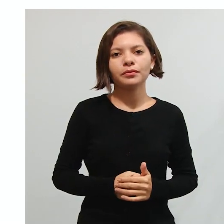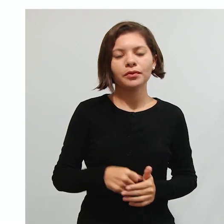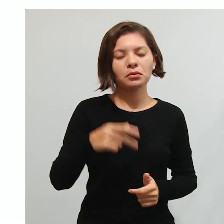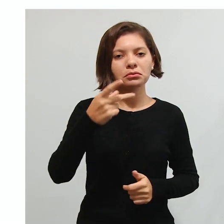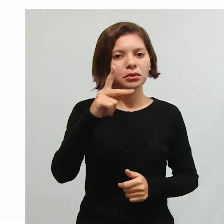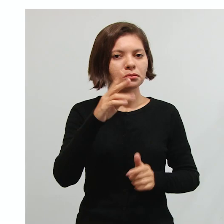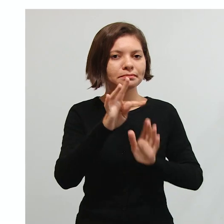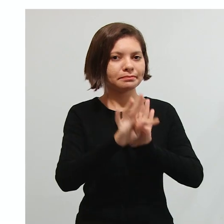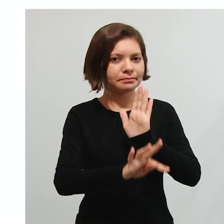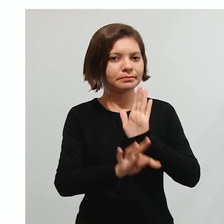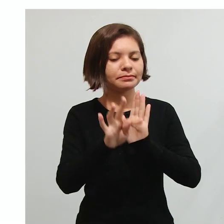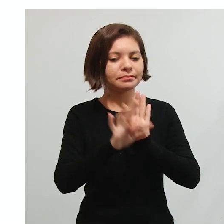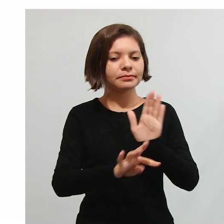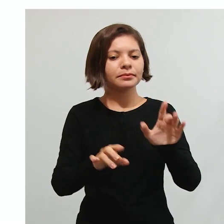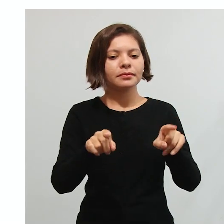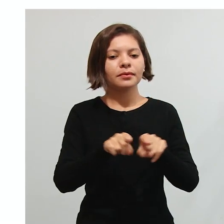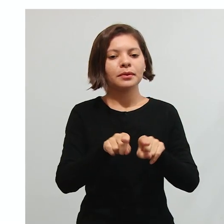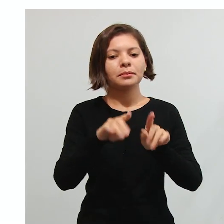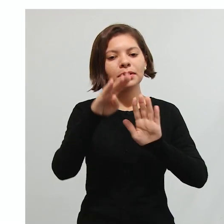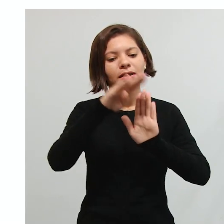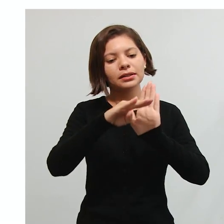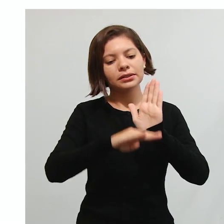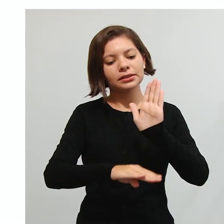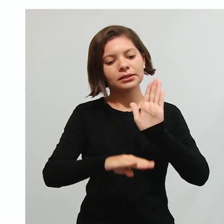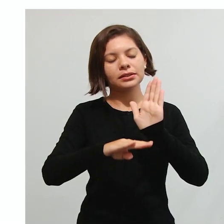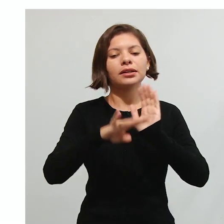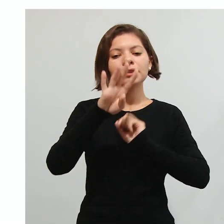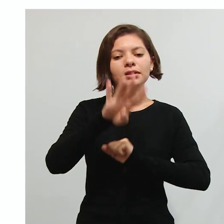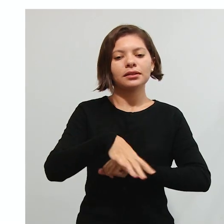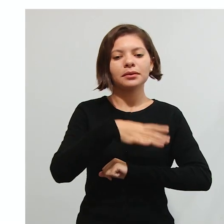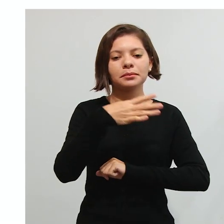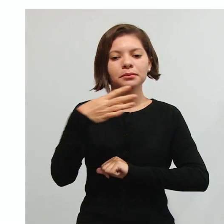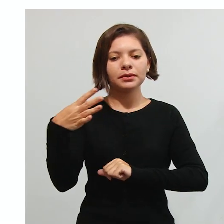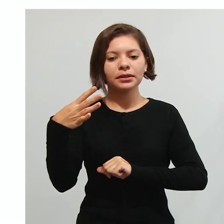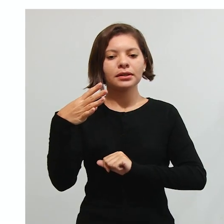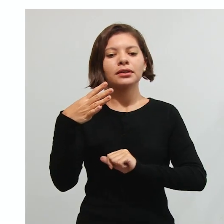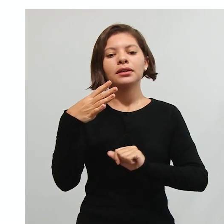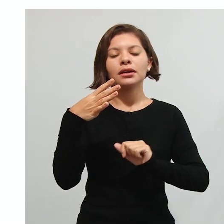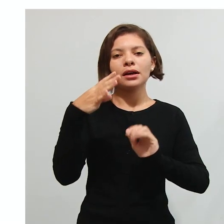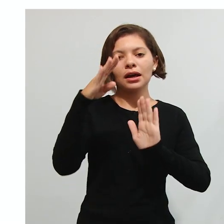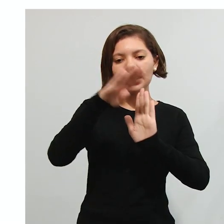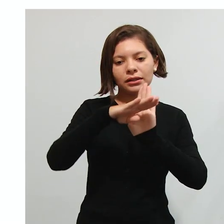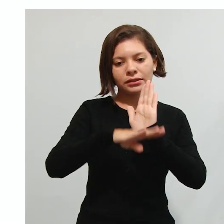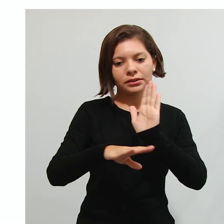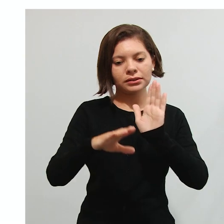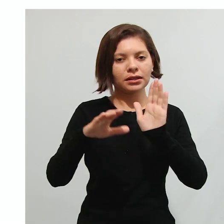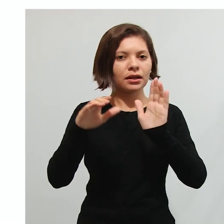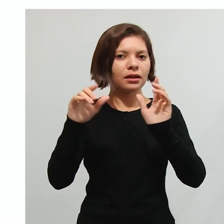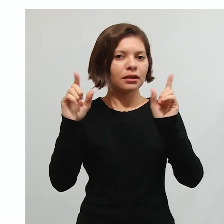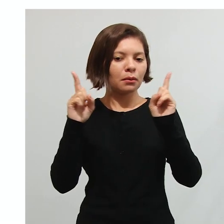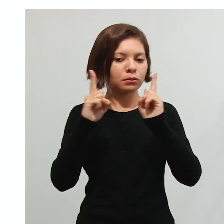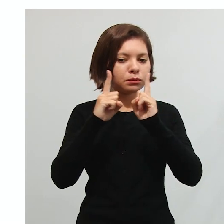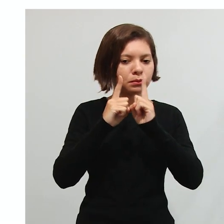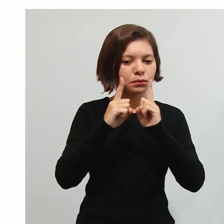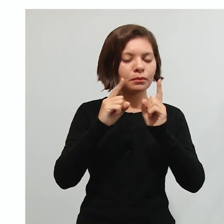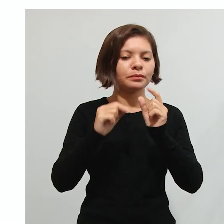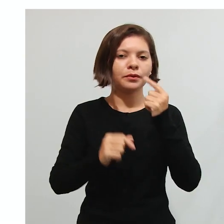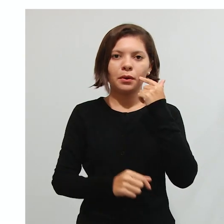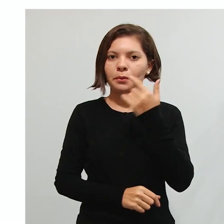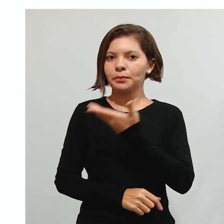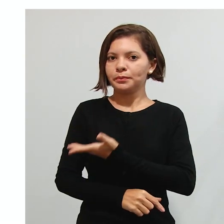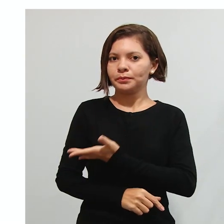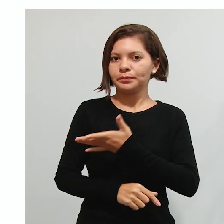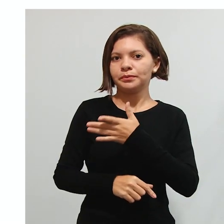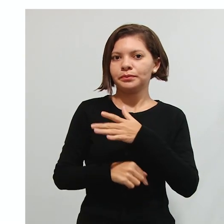na na no teu texto né a lista das tabelas que você utilizou as listas das abreviaturas e siglas listas de